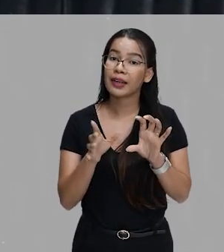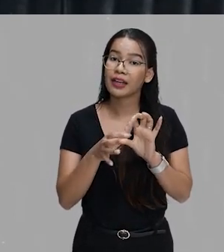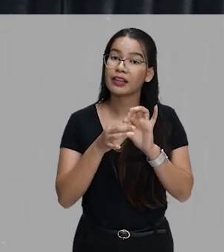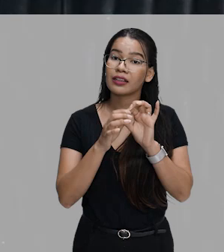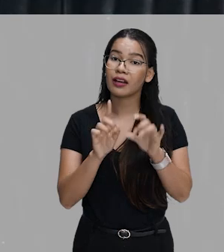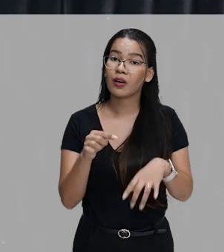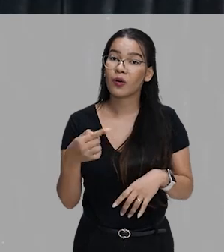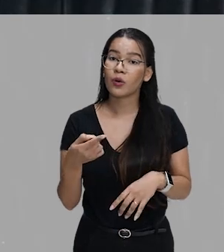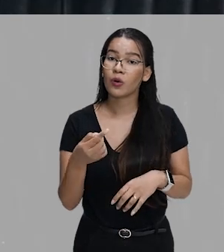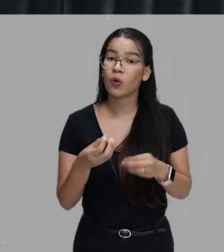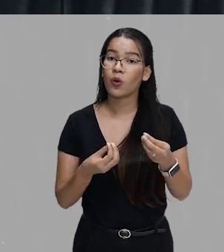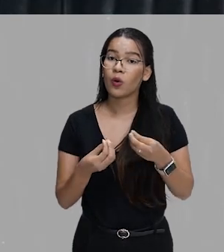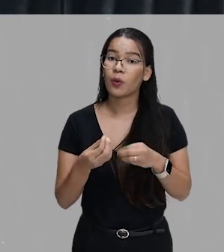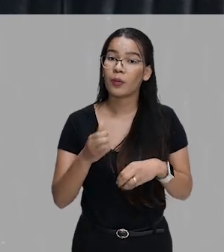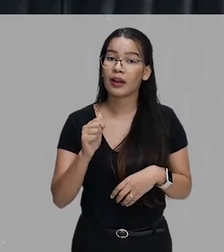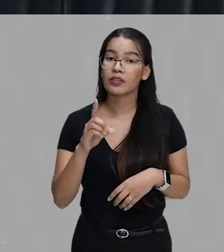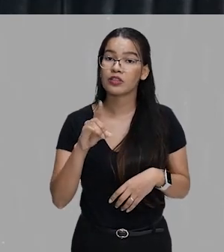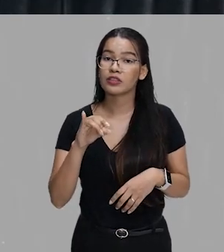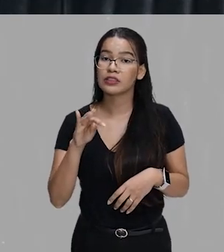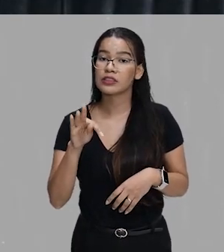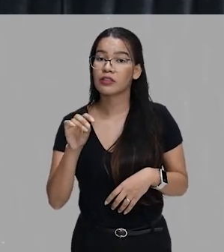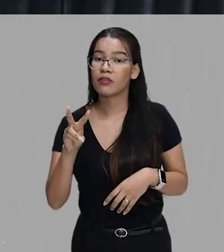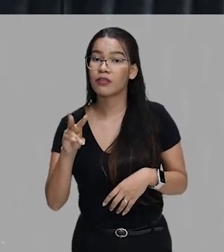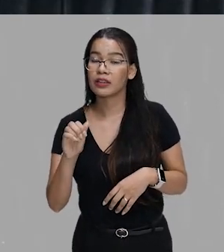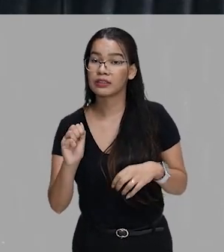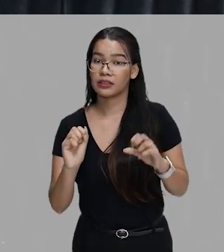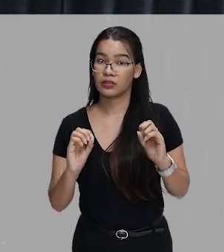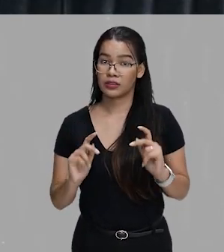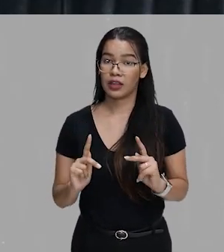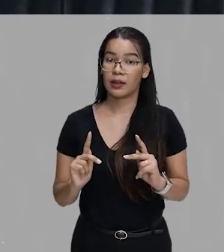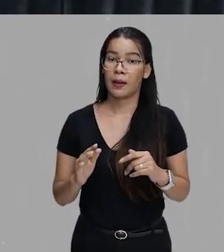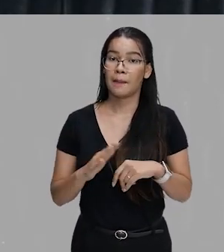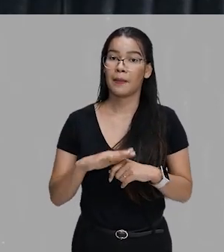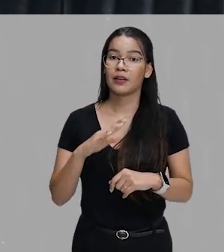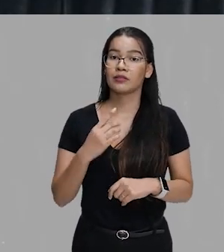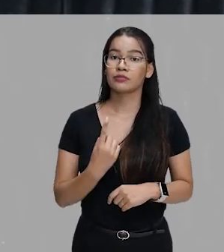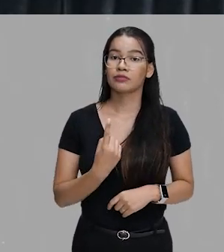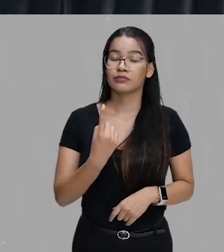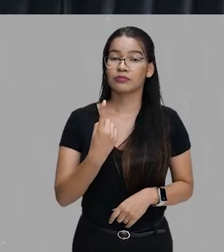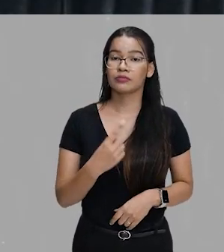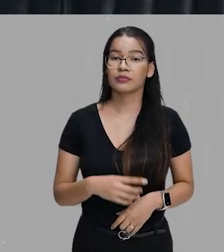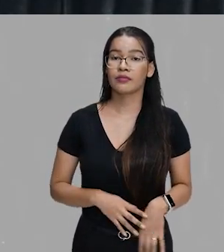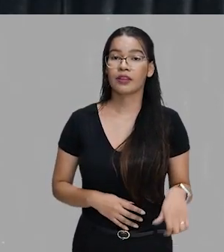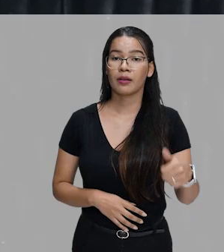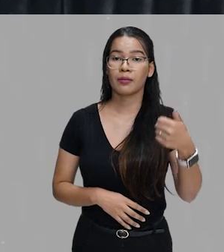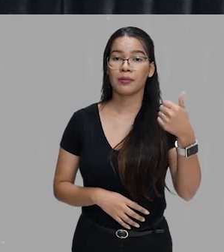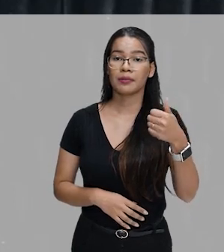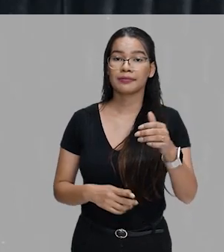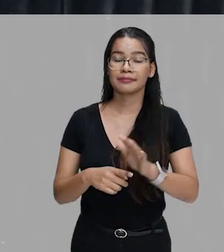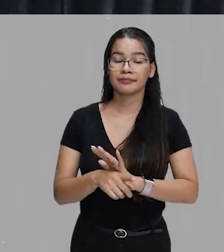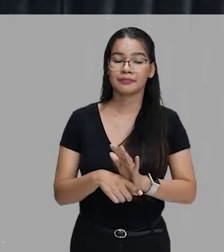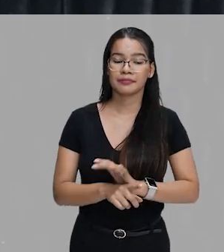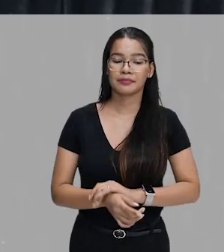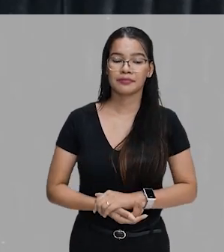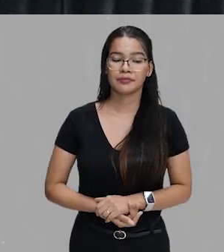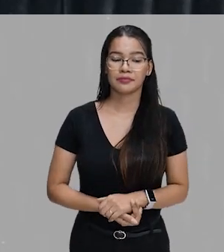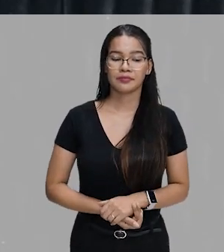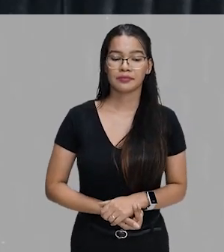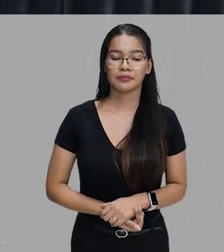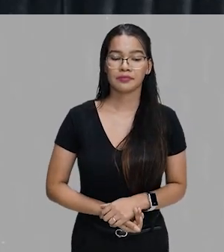tá? Como aditiva, tá certo? Mais uma alternativa ainda da primeira questão.